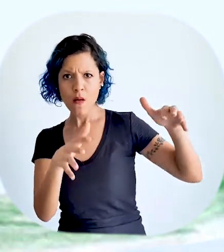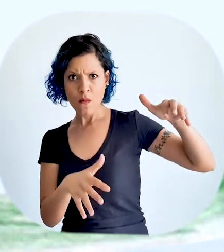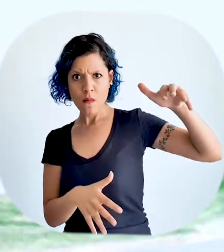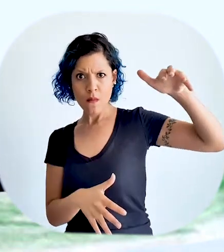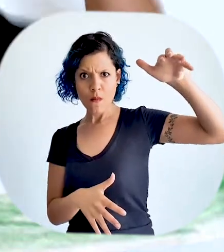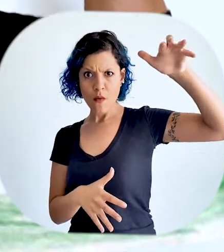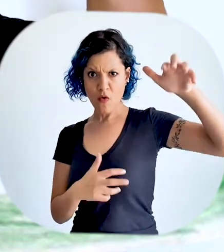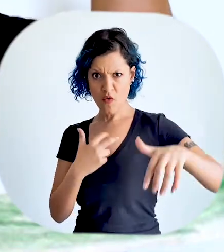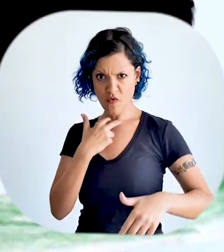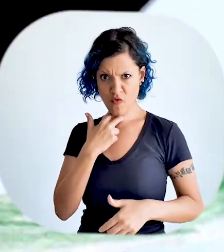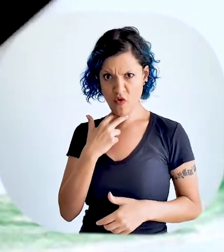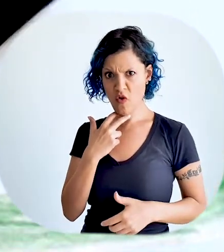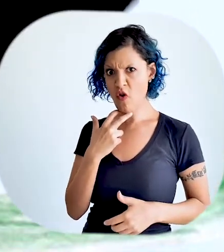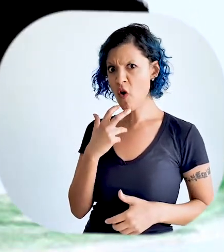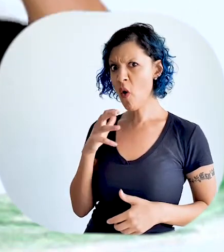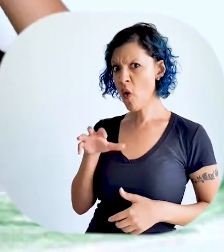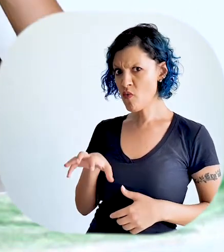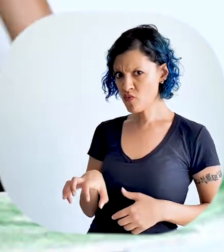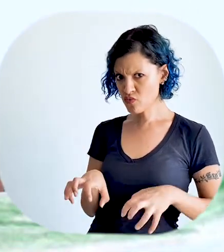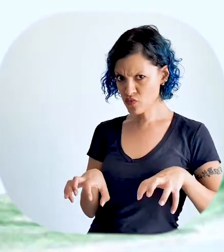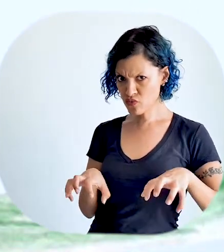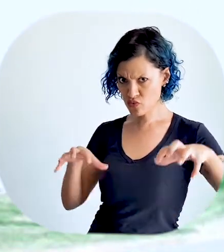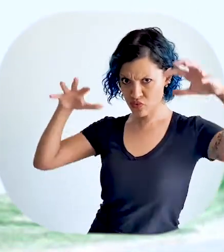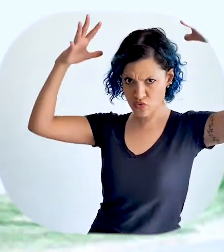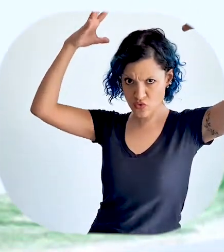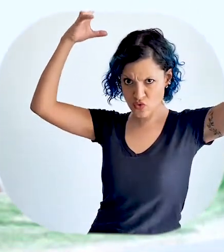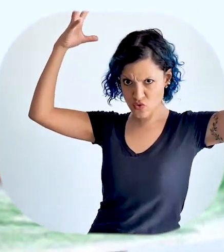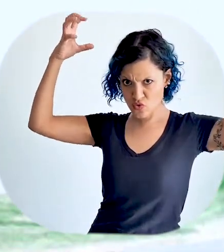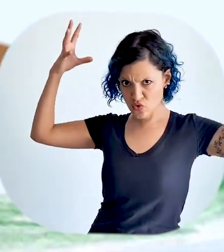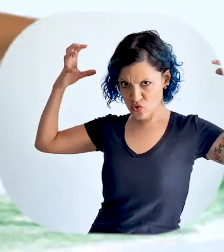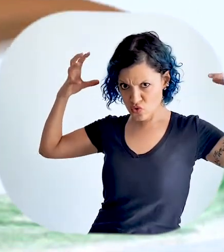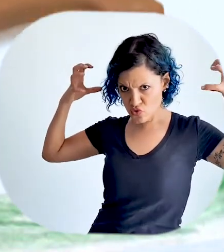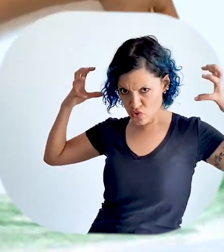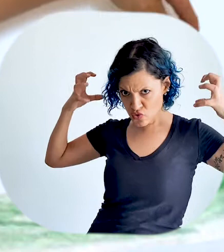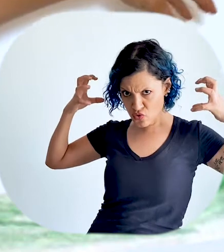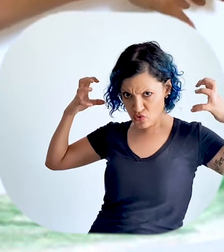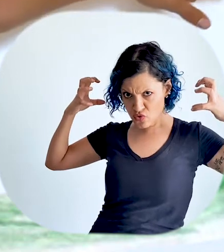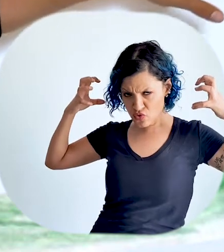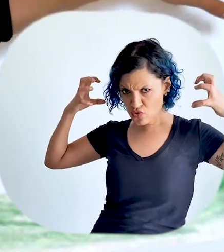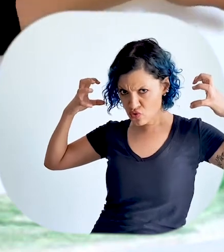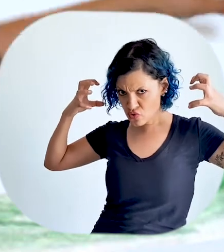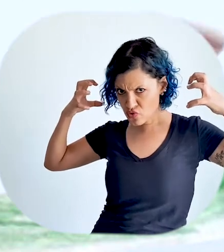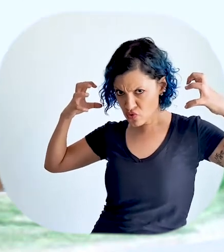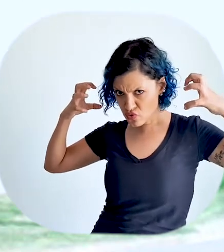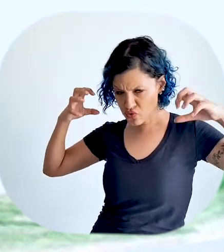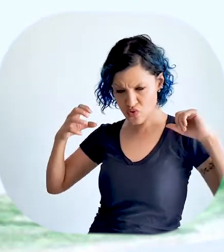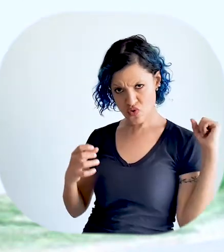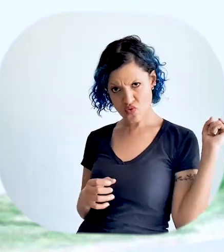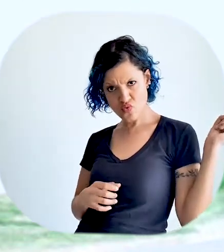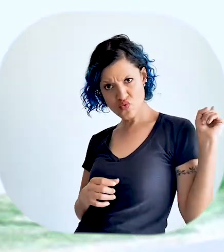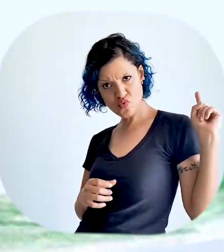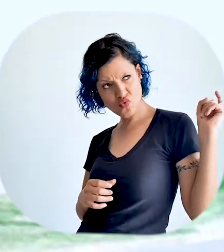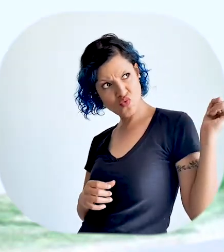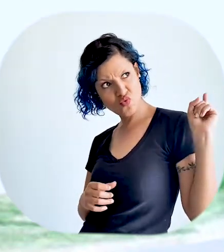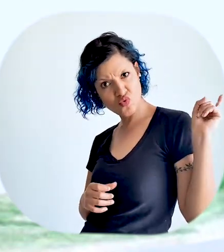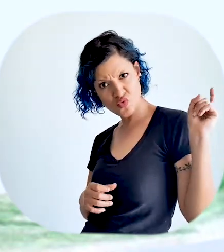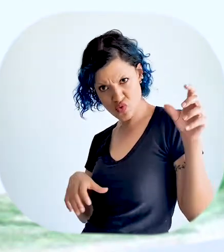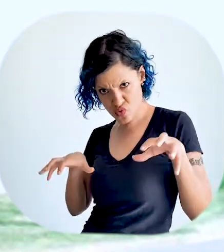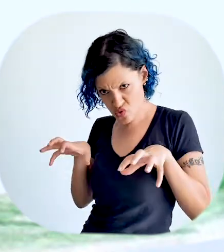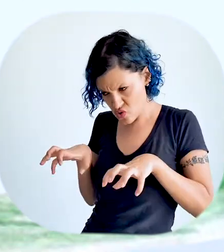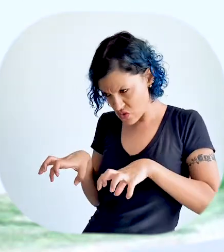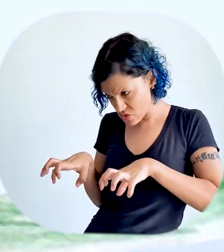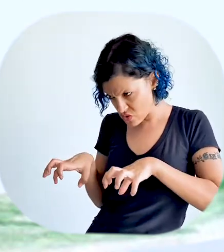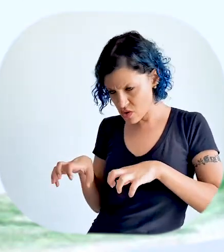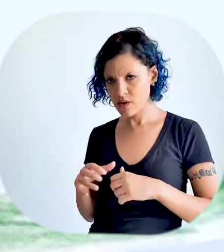grossa. E com uma juba comprida. E com a cauda mais ainda. Não